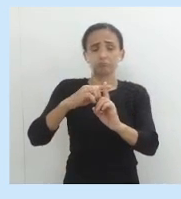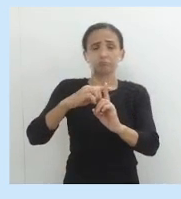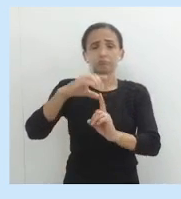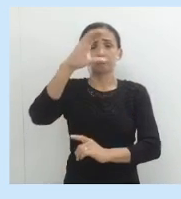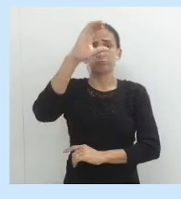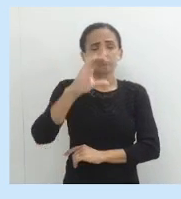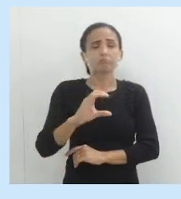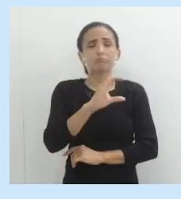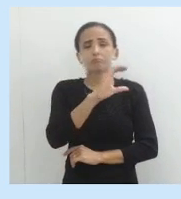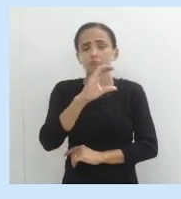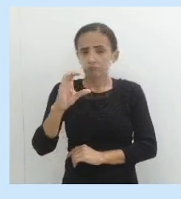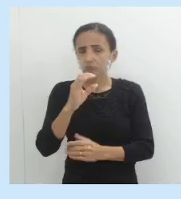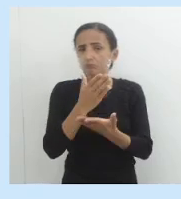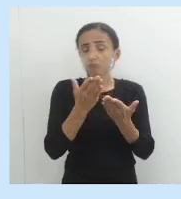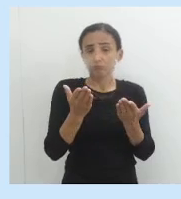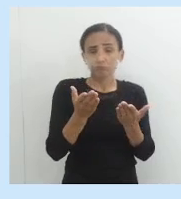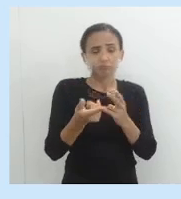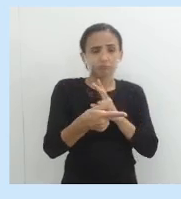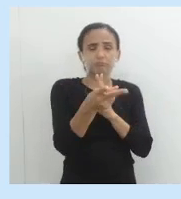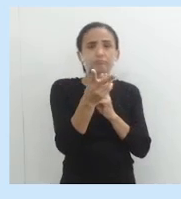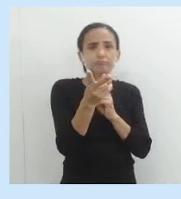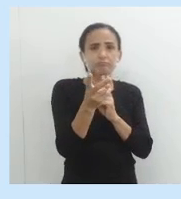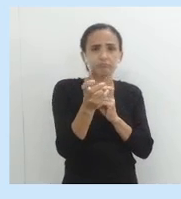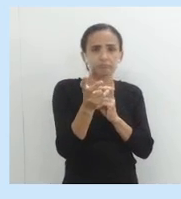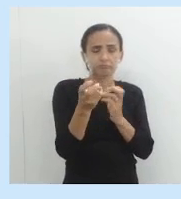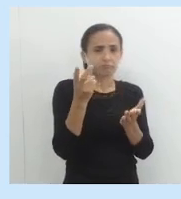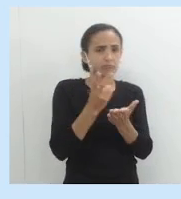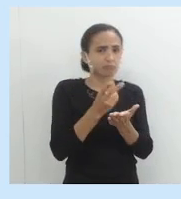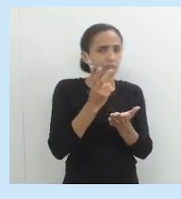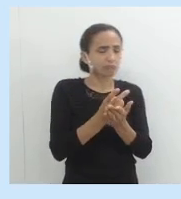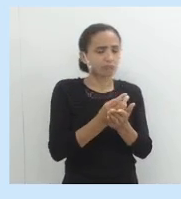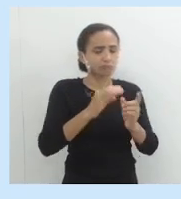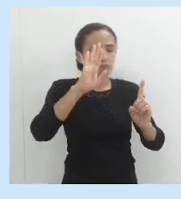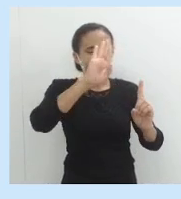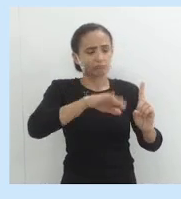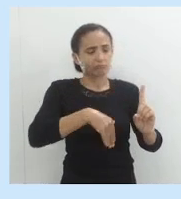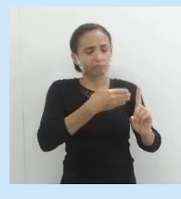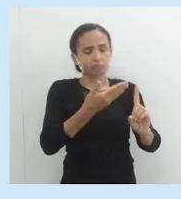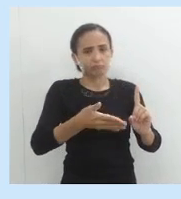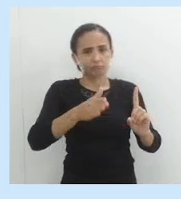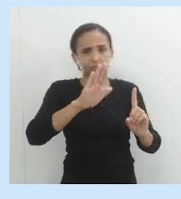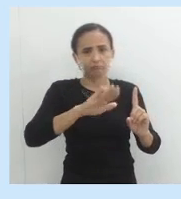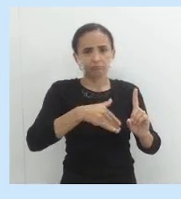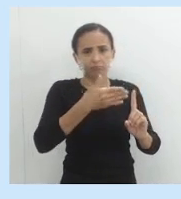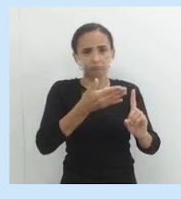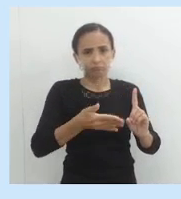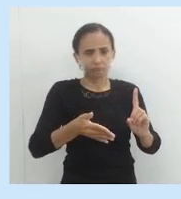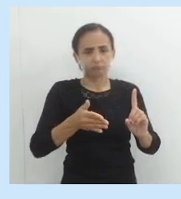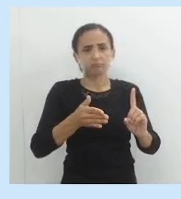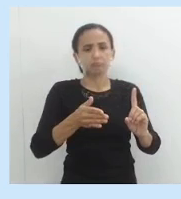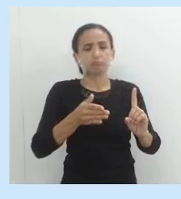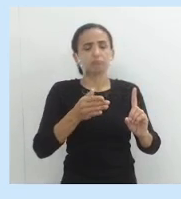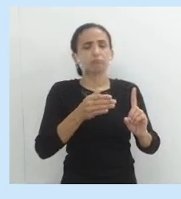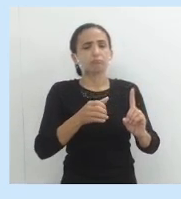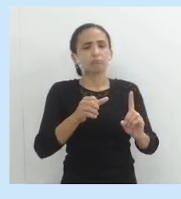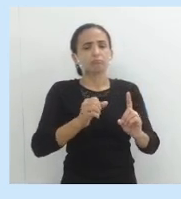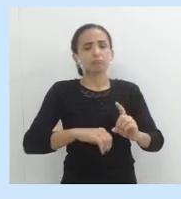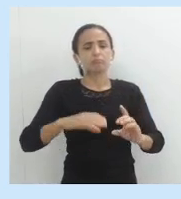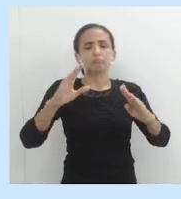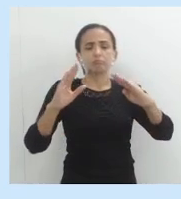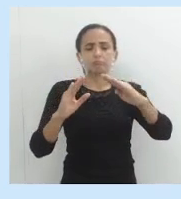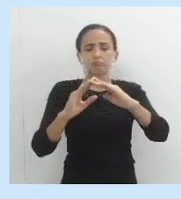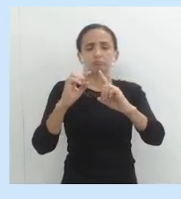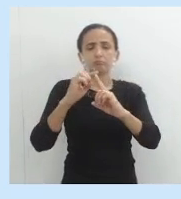vezes você encontra, né, homenagem aos santos da Igreja Católica, né, a Jesus,